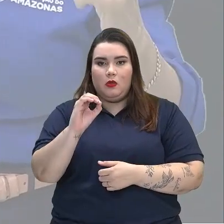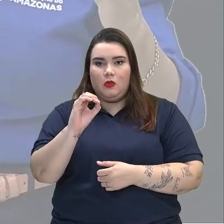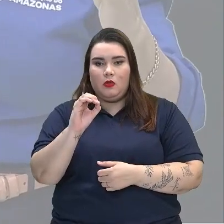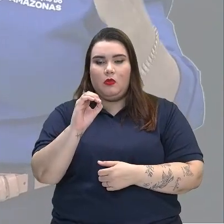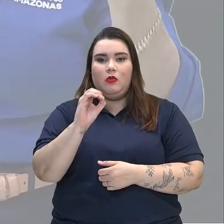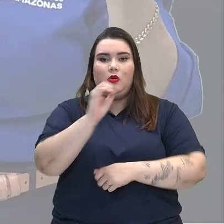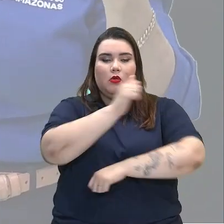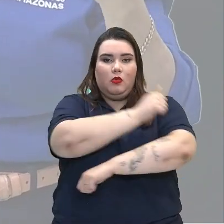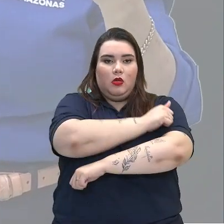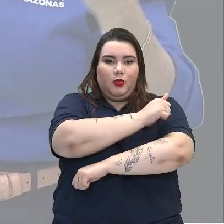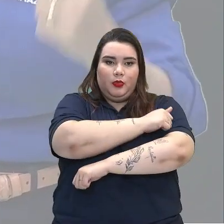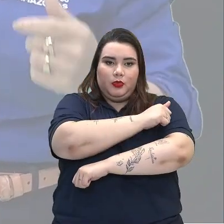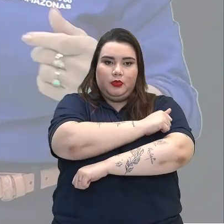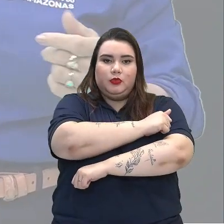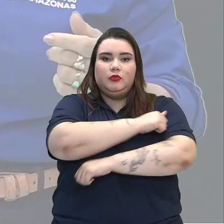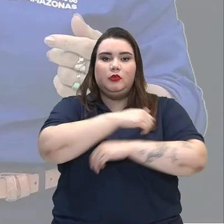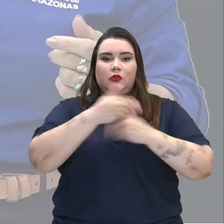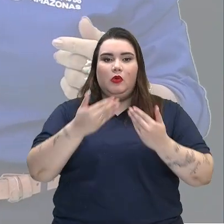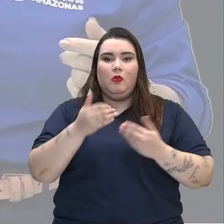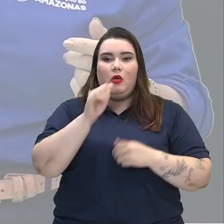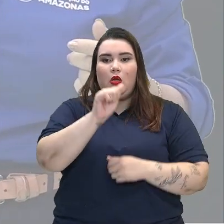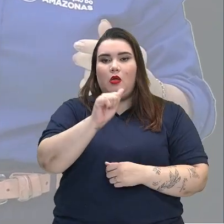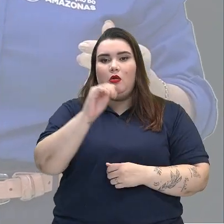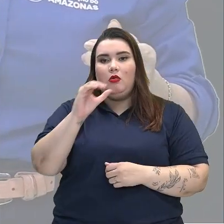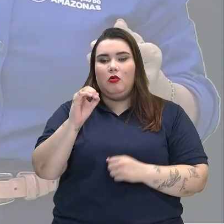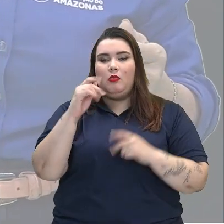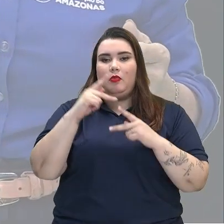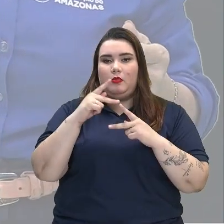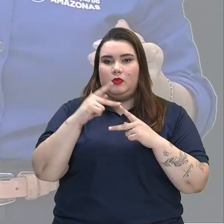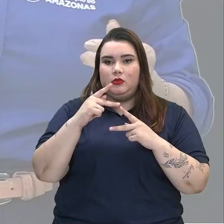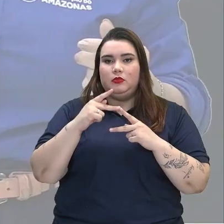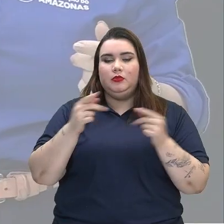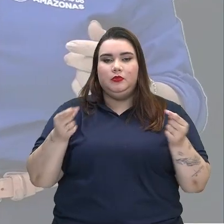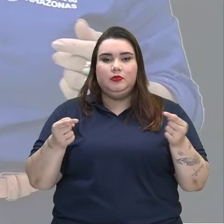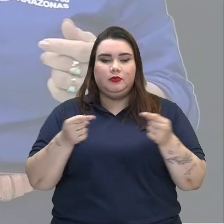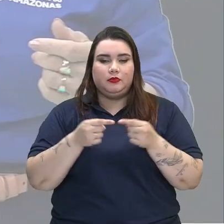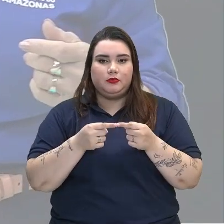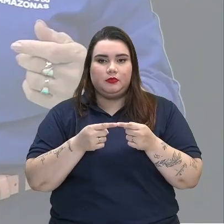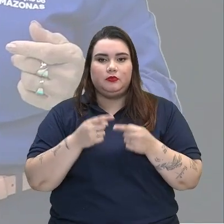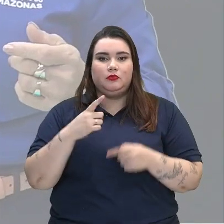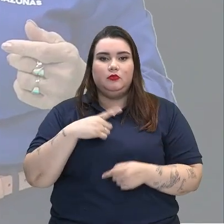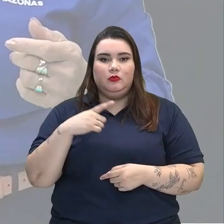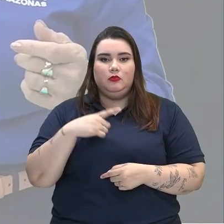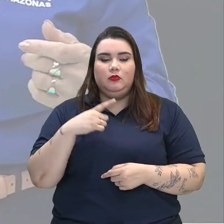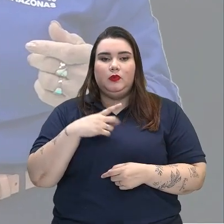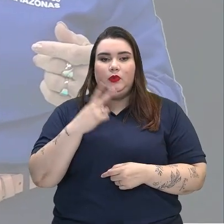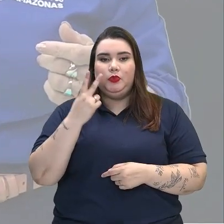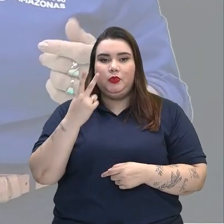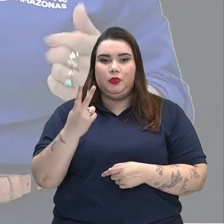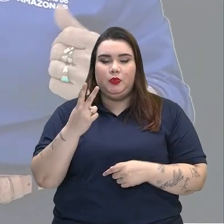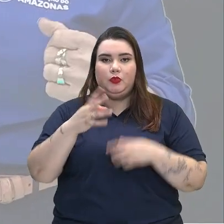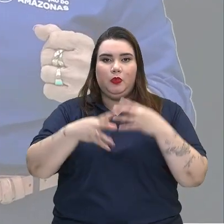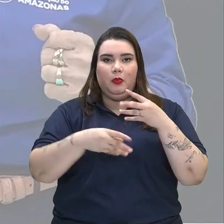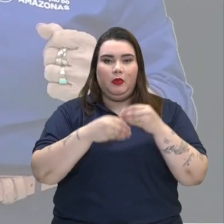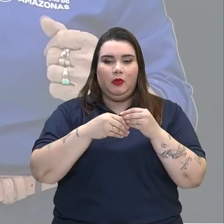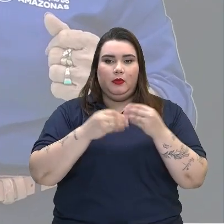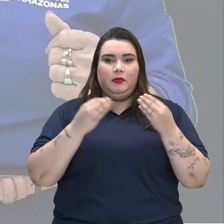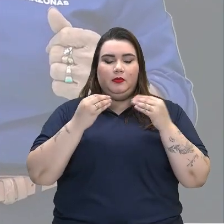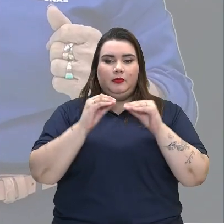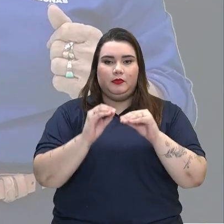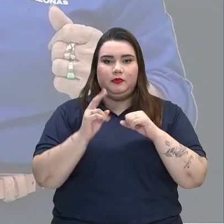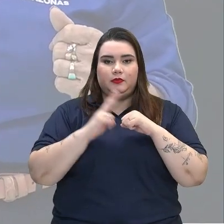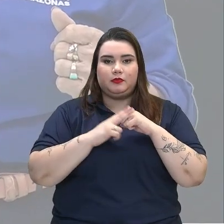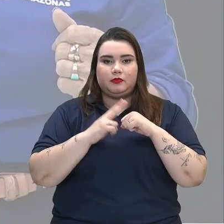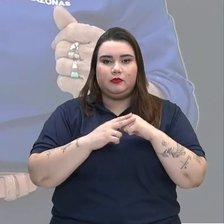quem? Esse a é preposição. Ao aluno. Aqui eu tenho dois objetos completando o sentido do verbo